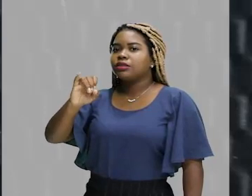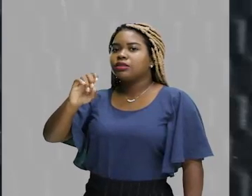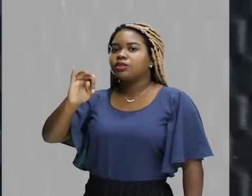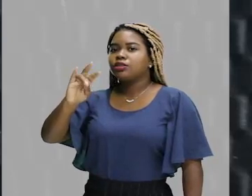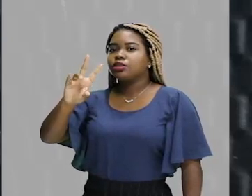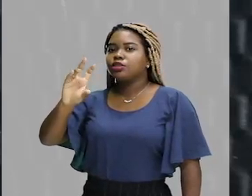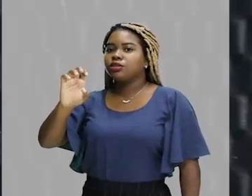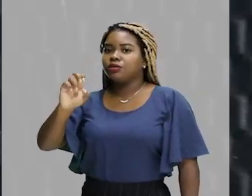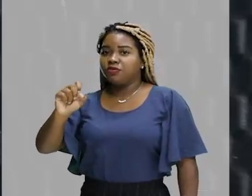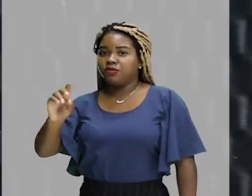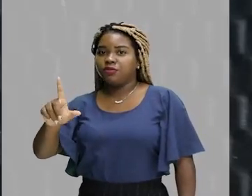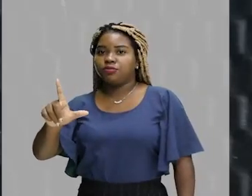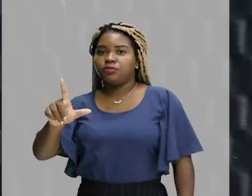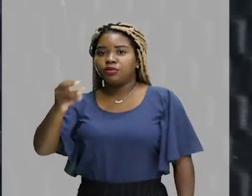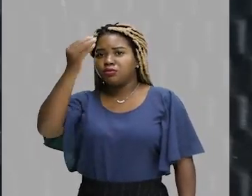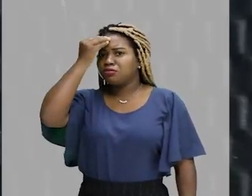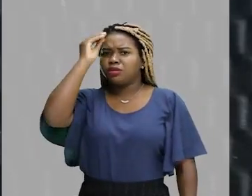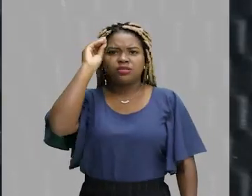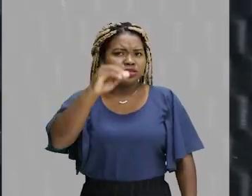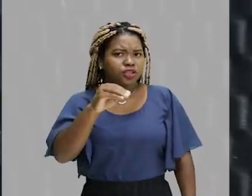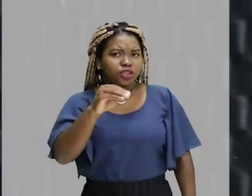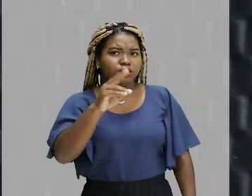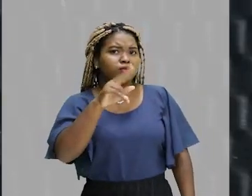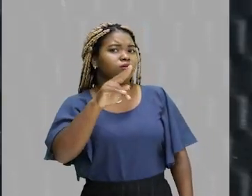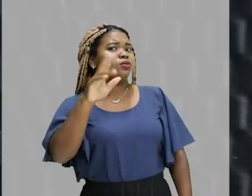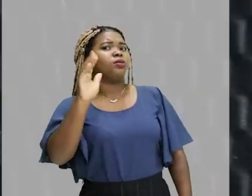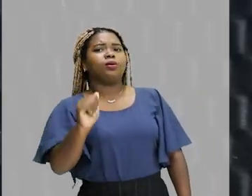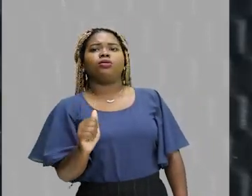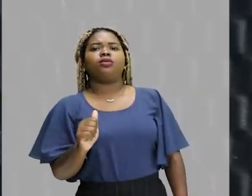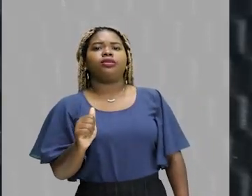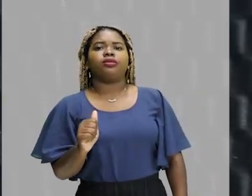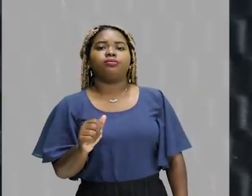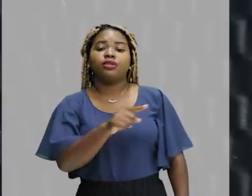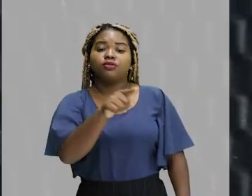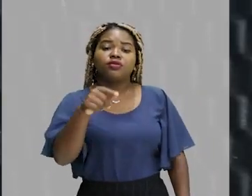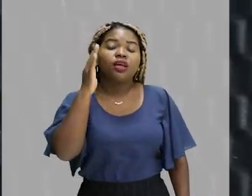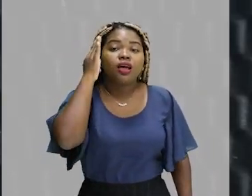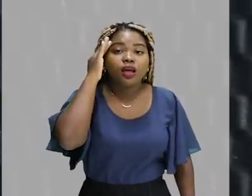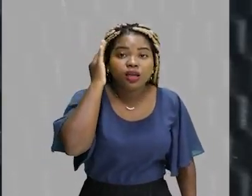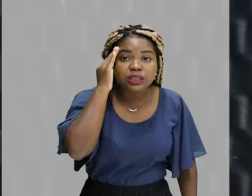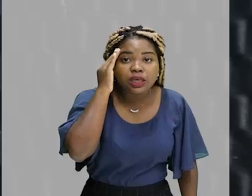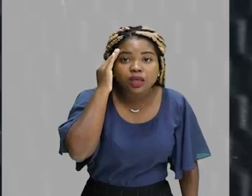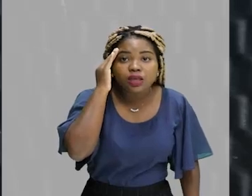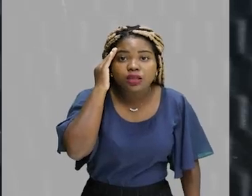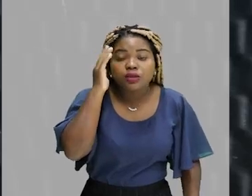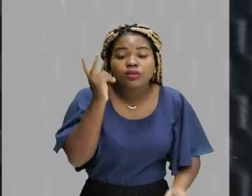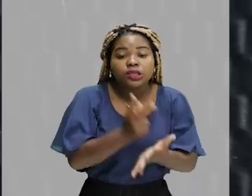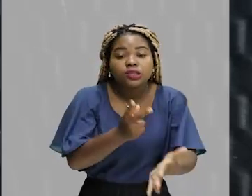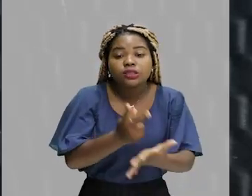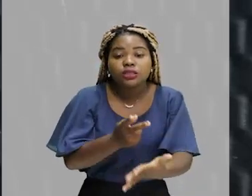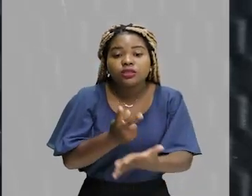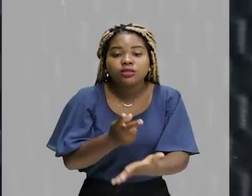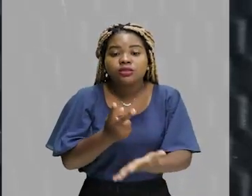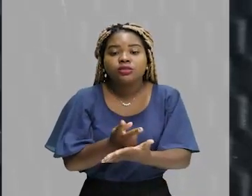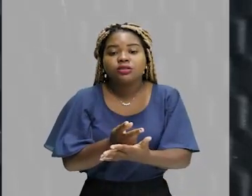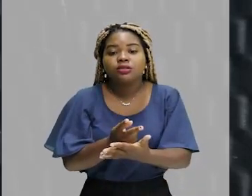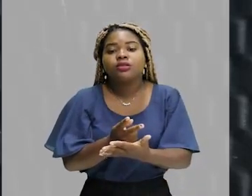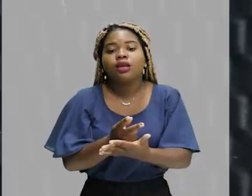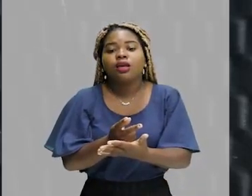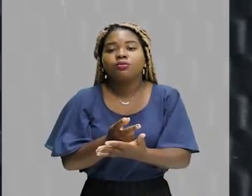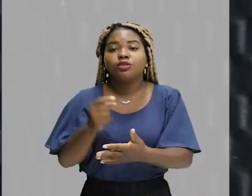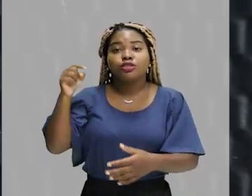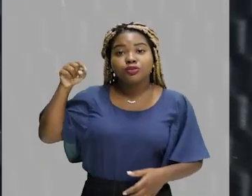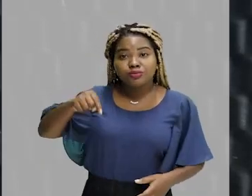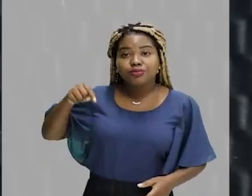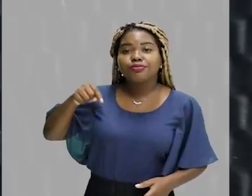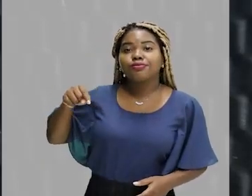desisto. Tá? É um termo novo, é uma criação nossa, para que vocês entendam que nós estamos sempre aqui com vocês. É um neologismo,